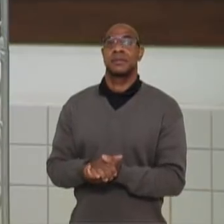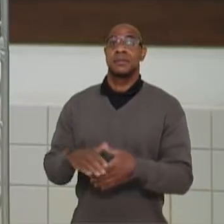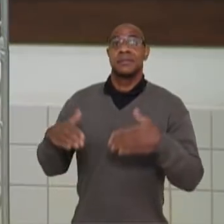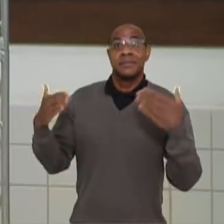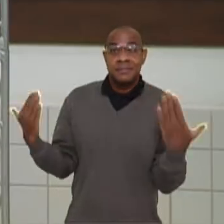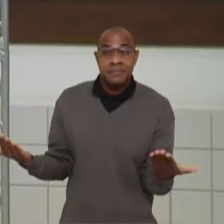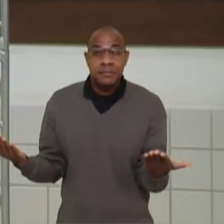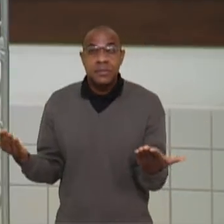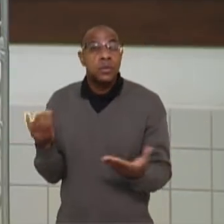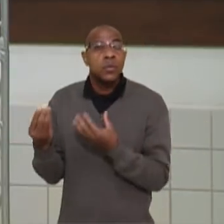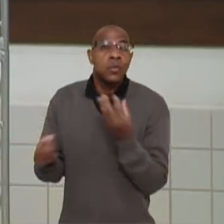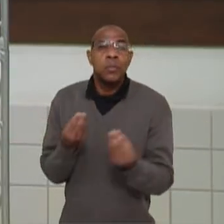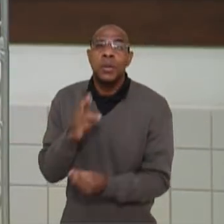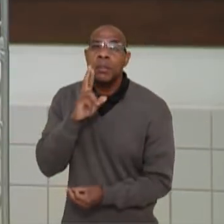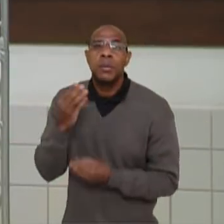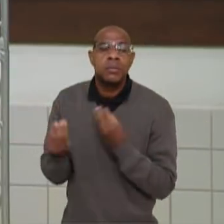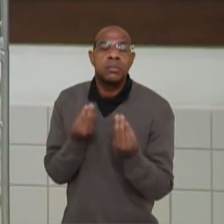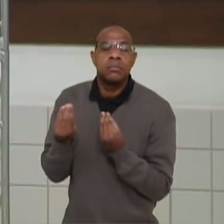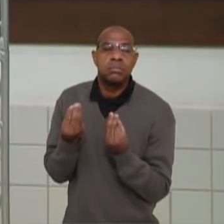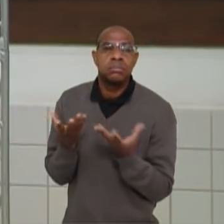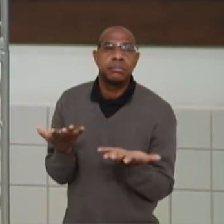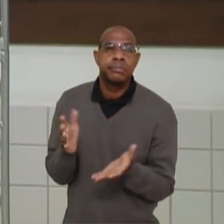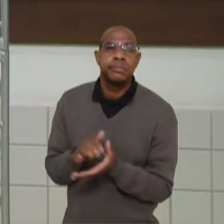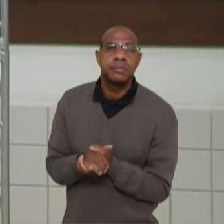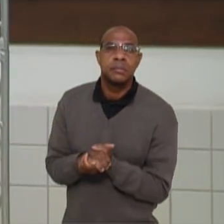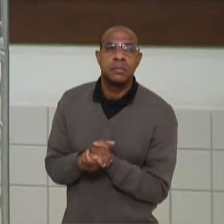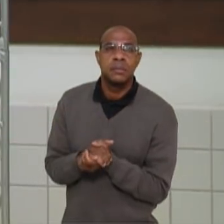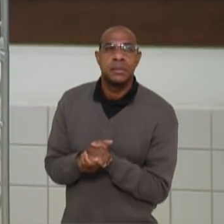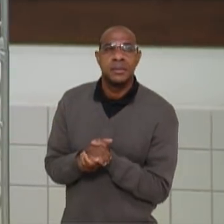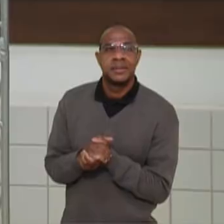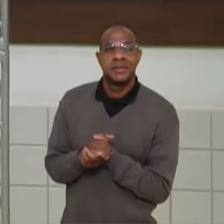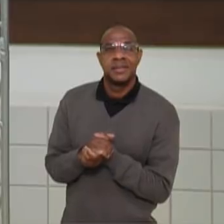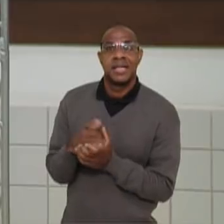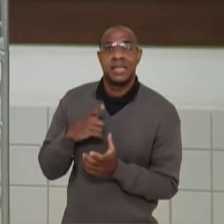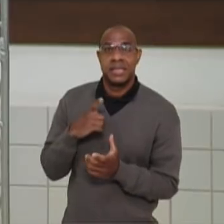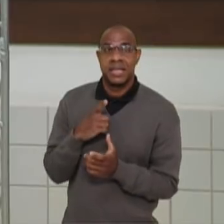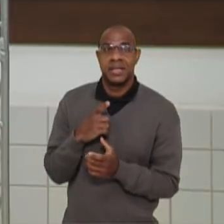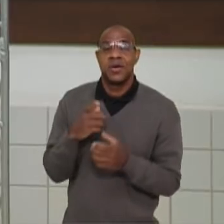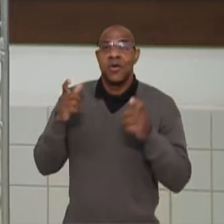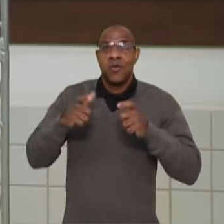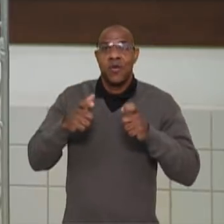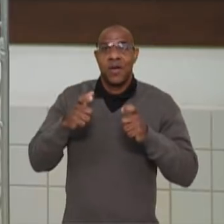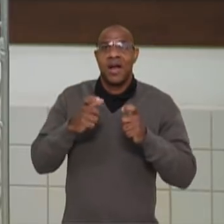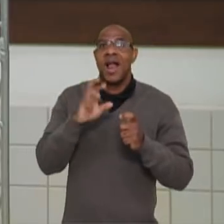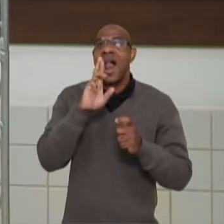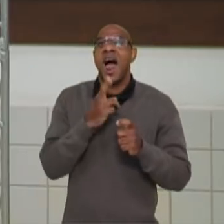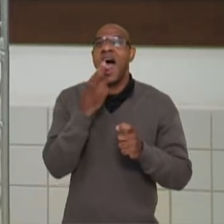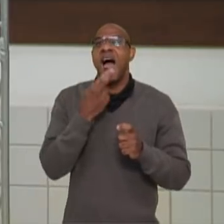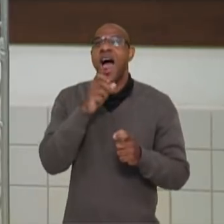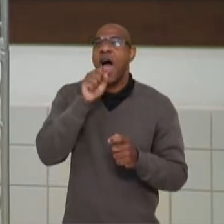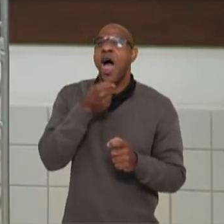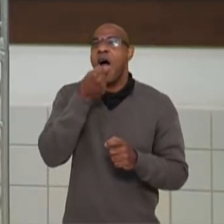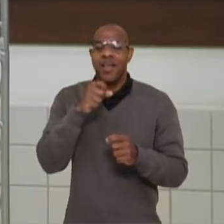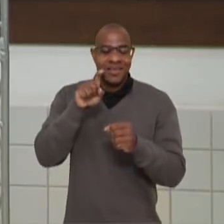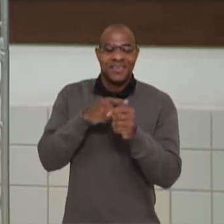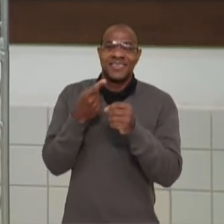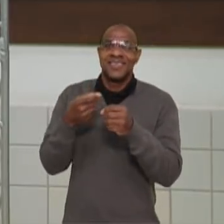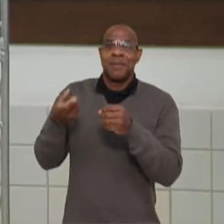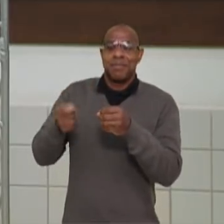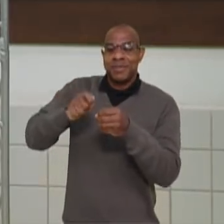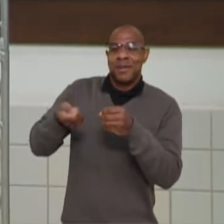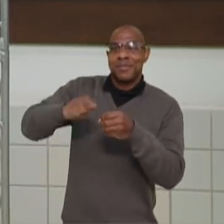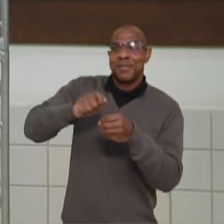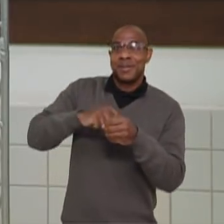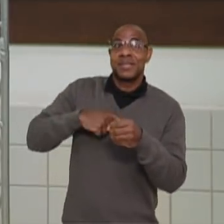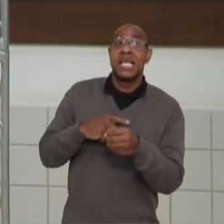E aí, pessoal, como é que ficou a resposta desse exercício? Eu tenho uma sorveteria que oferece 18 sabores de sorvete e 5 opções